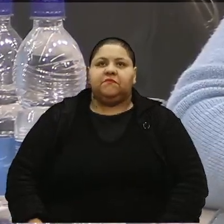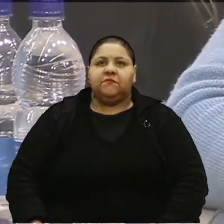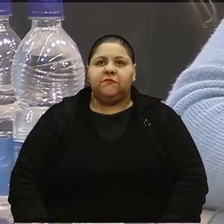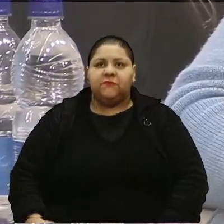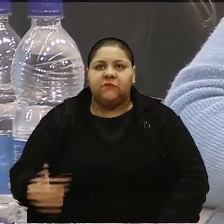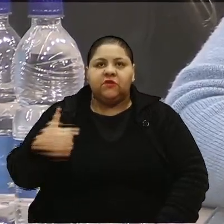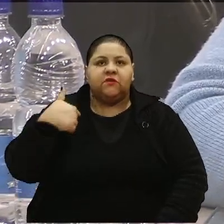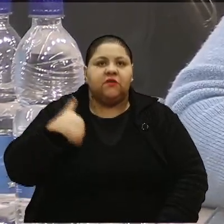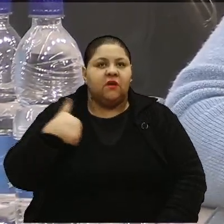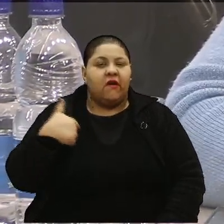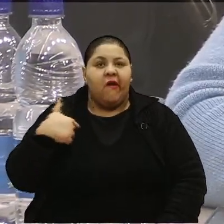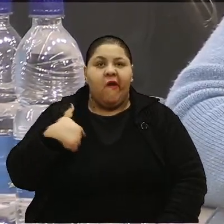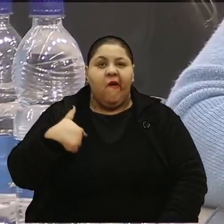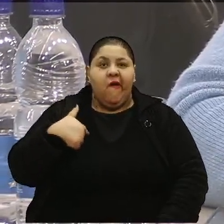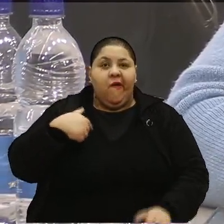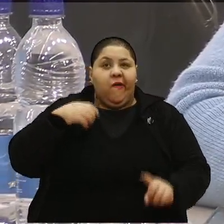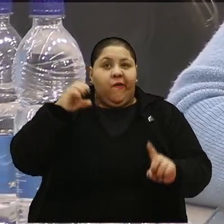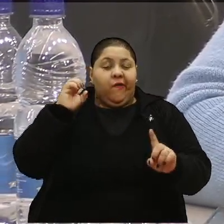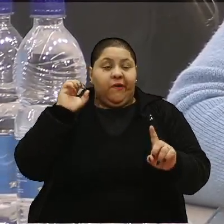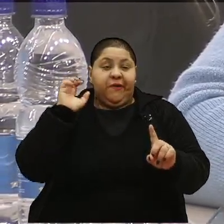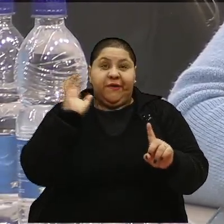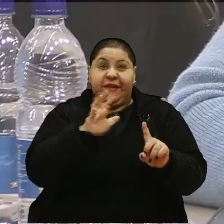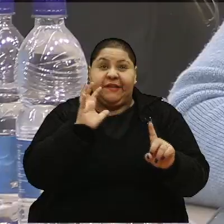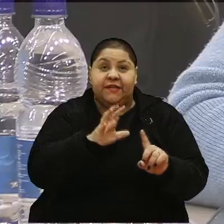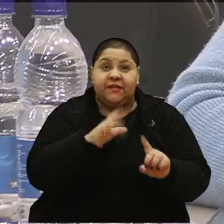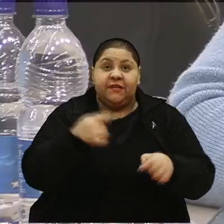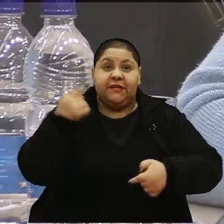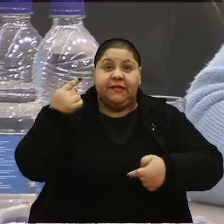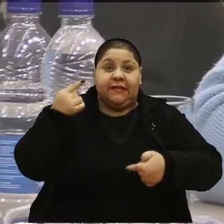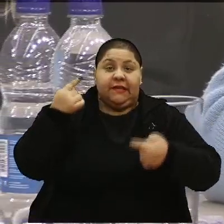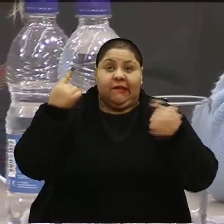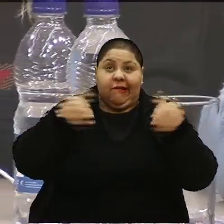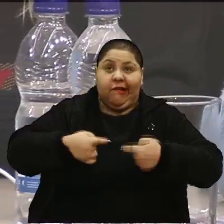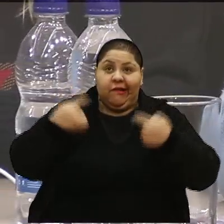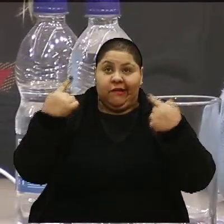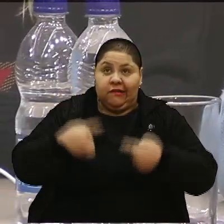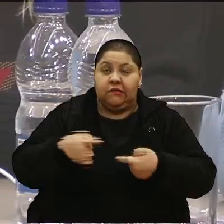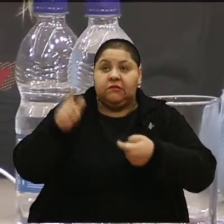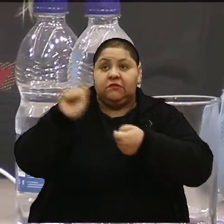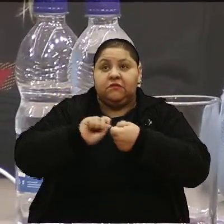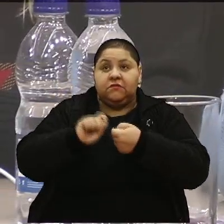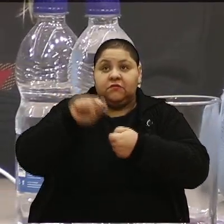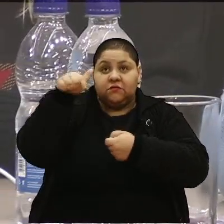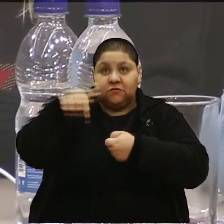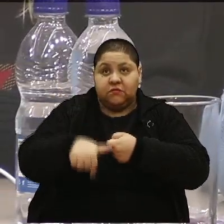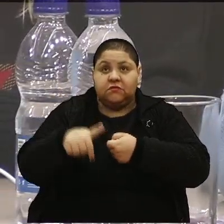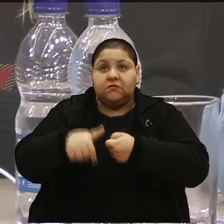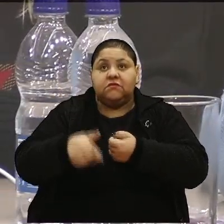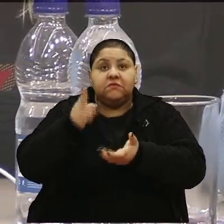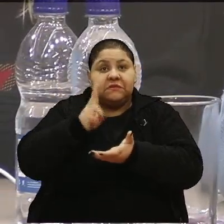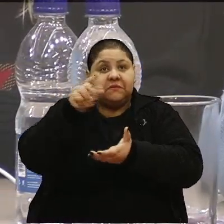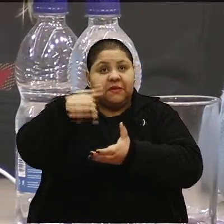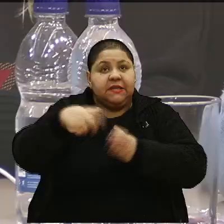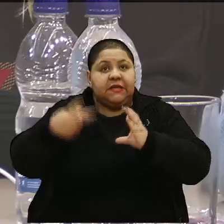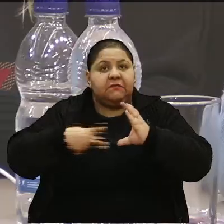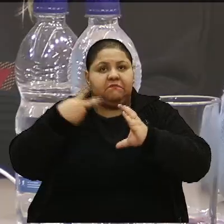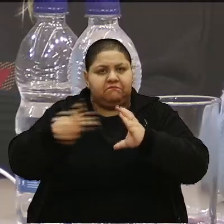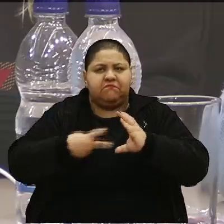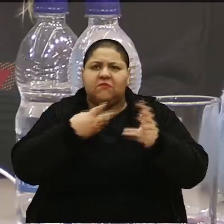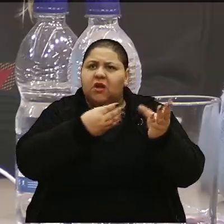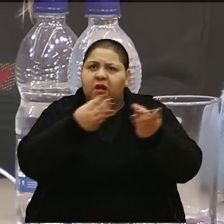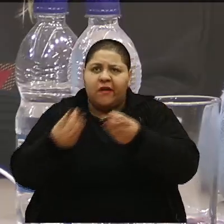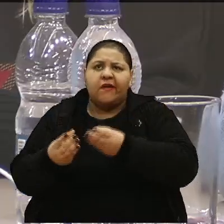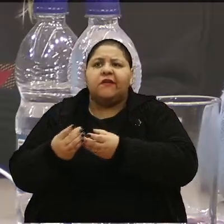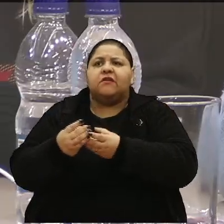Eu rechaço todas as críticas, né, e são feitas aqui constantemente à Câmara de Vereadores. Muitas delas